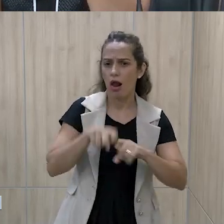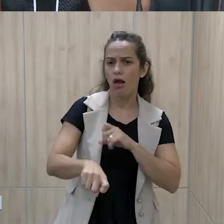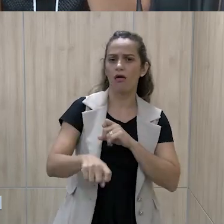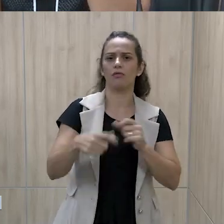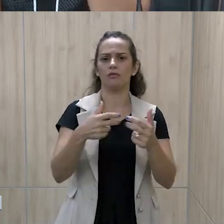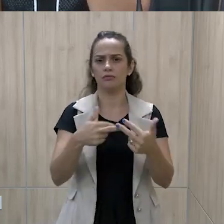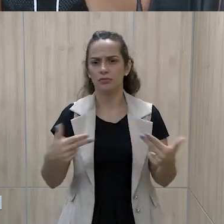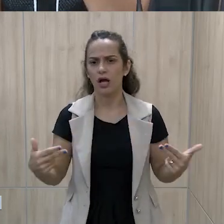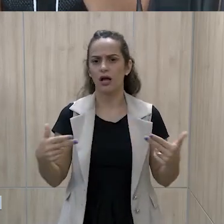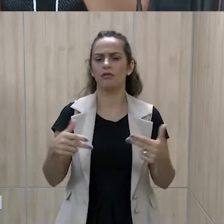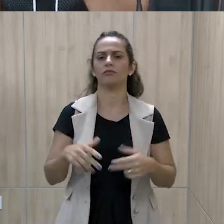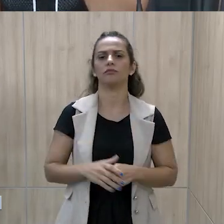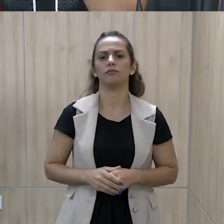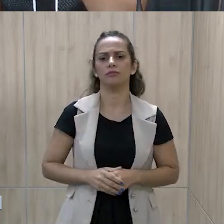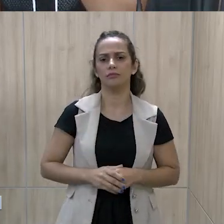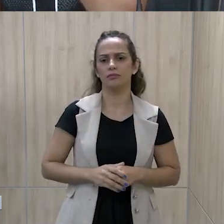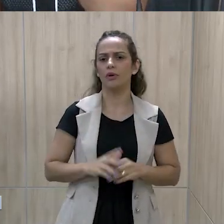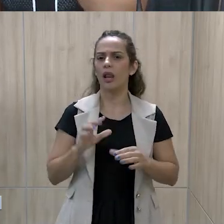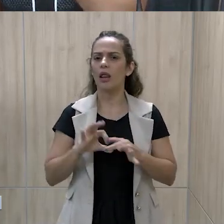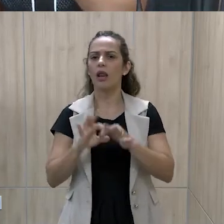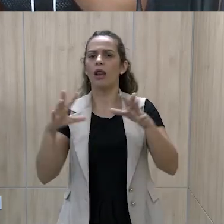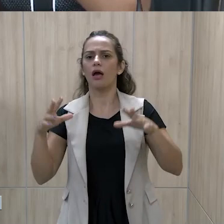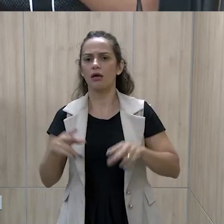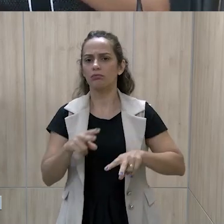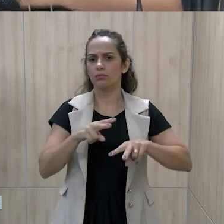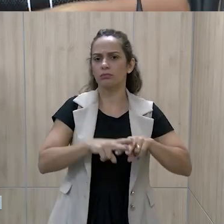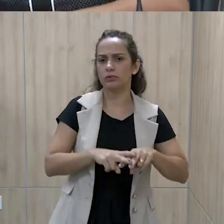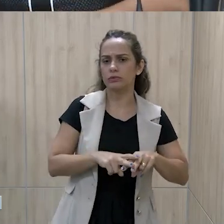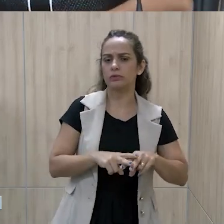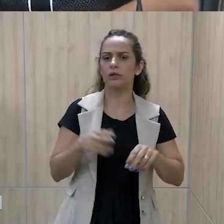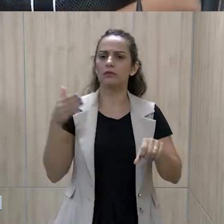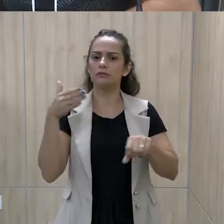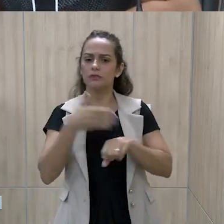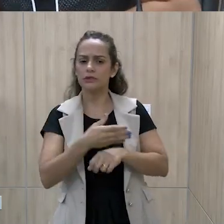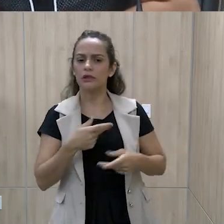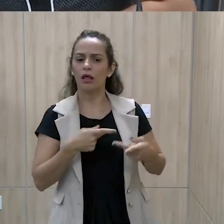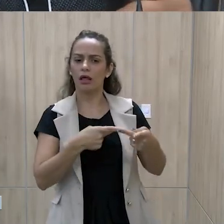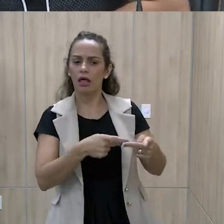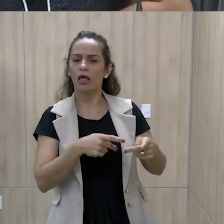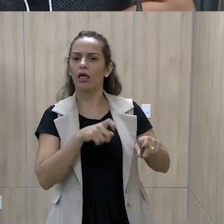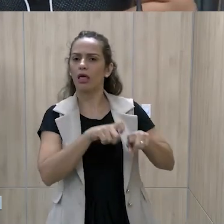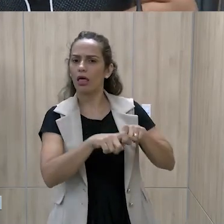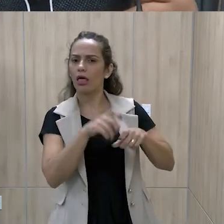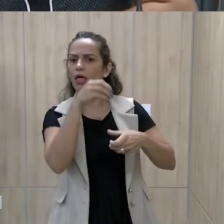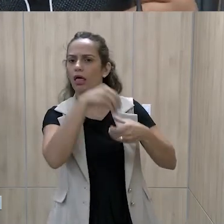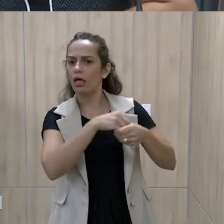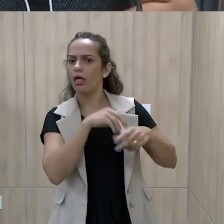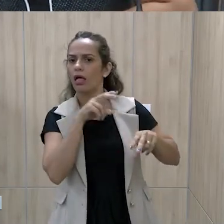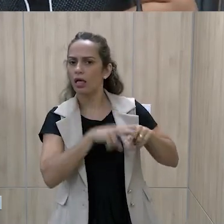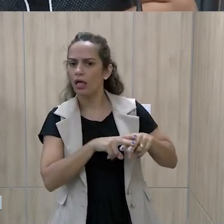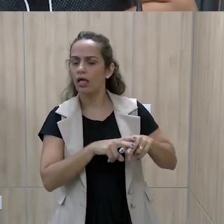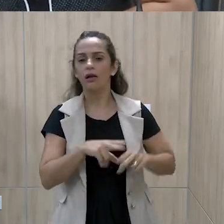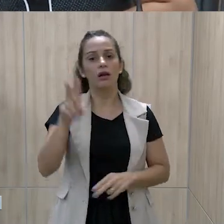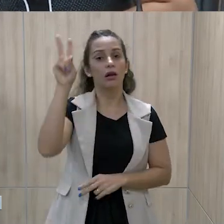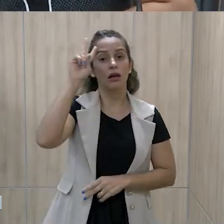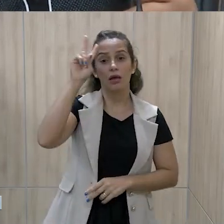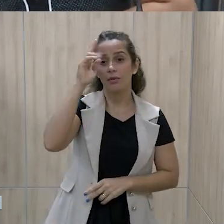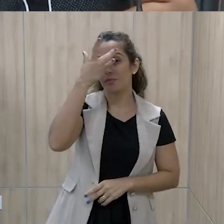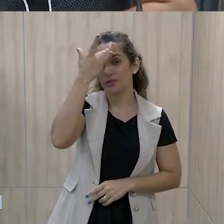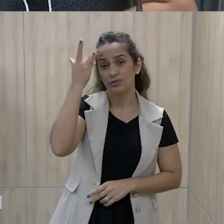ladrão para estuprador para saidinha para direita visita íntima e ninguém se lembra da vítima